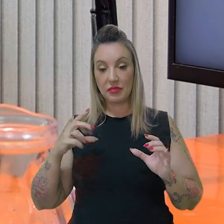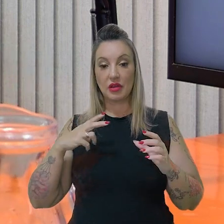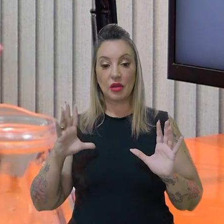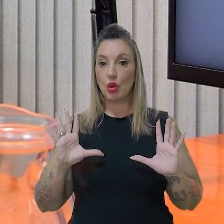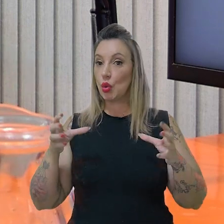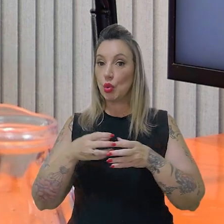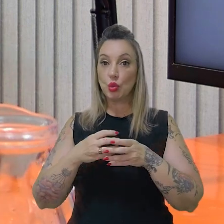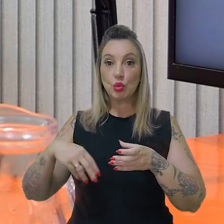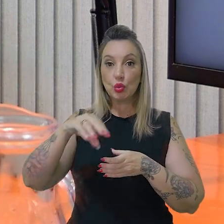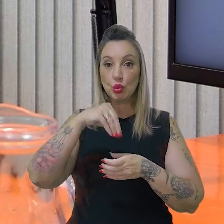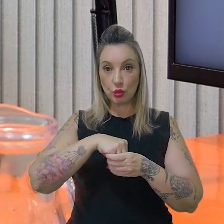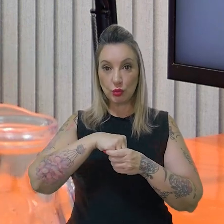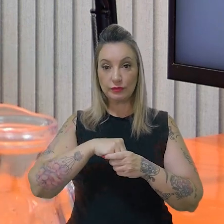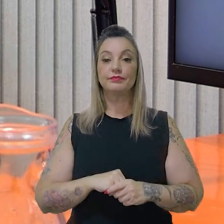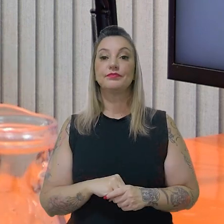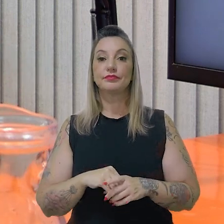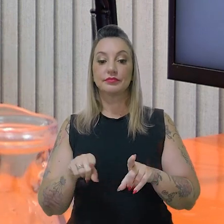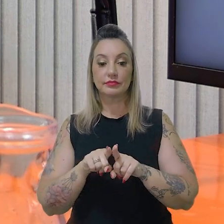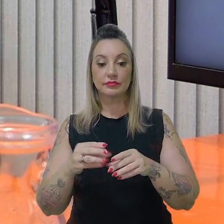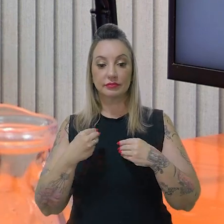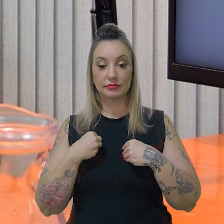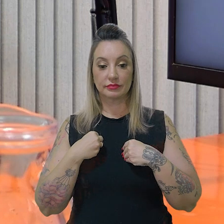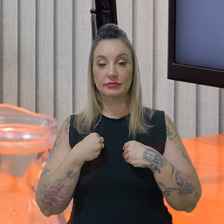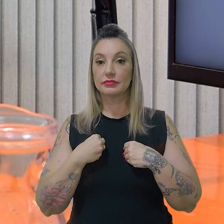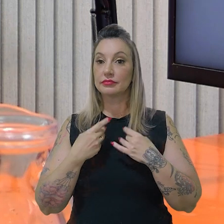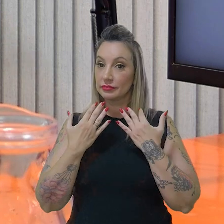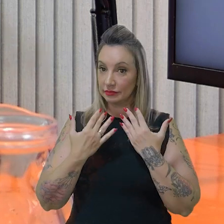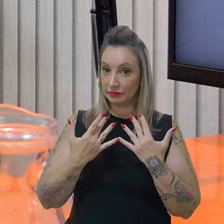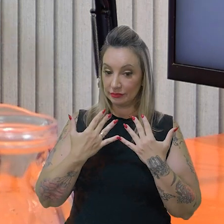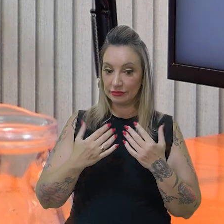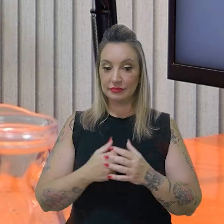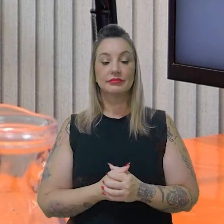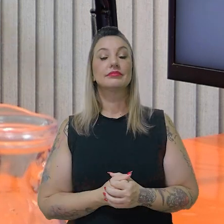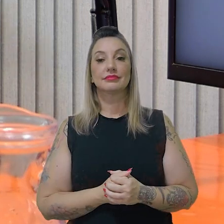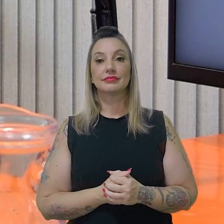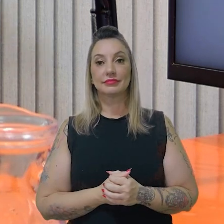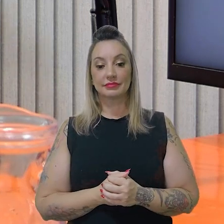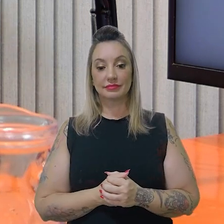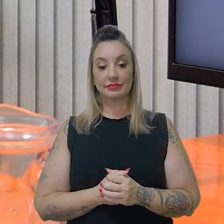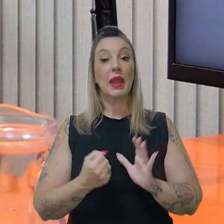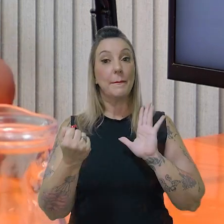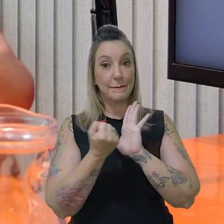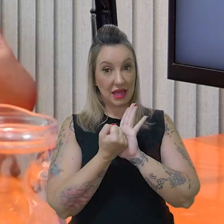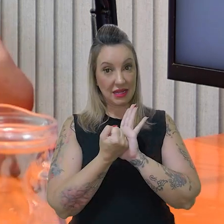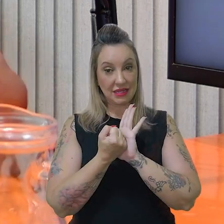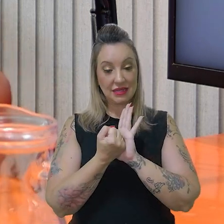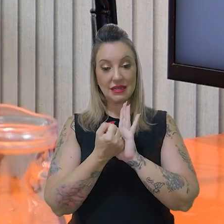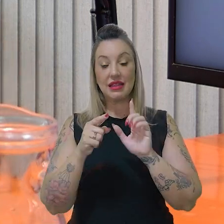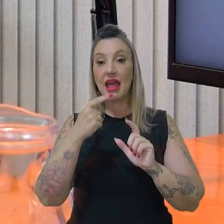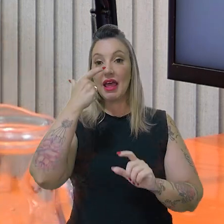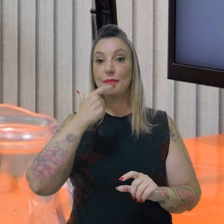pouco de tudo que aí também me traz o Brand que a gente entra tanto na na questão da marca e da